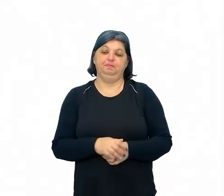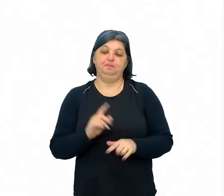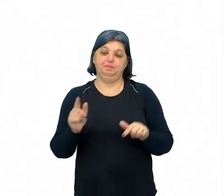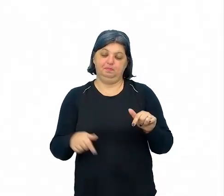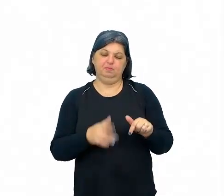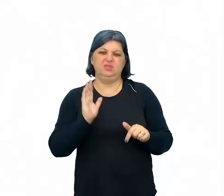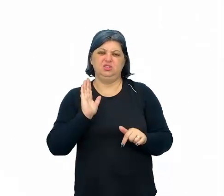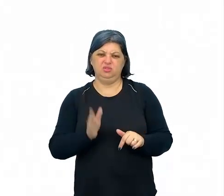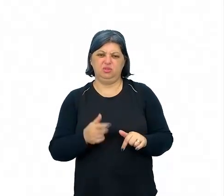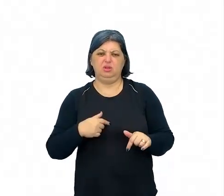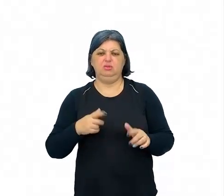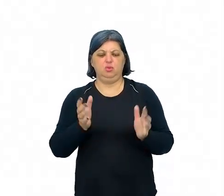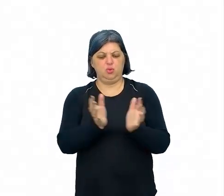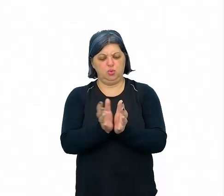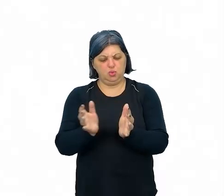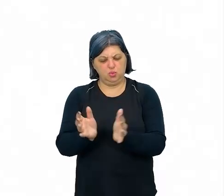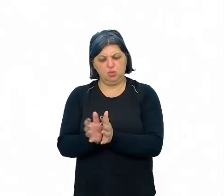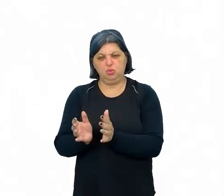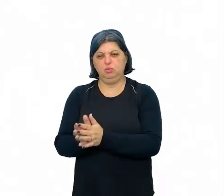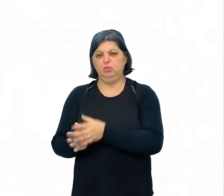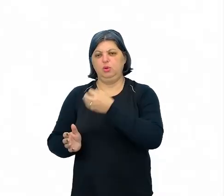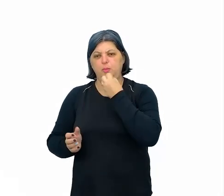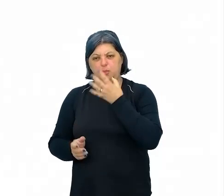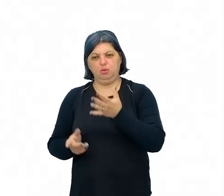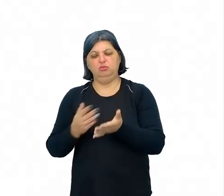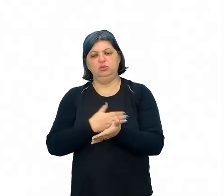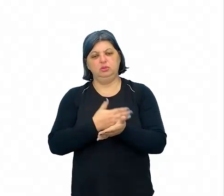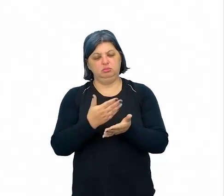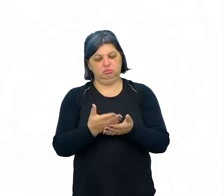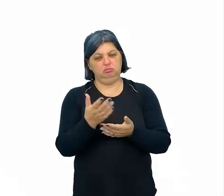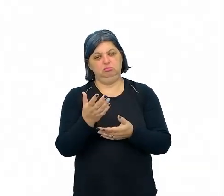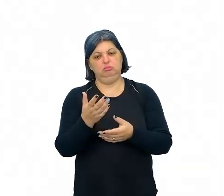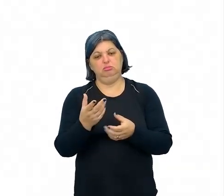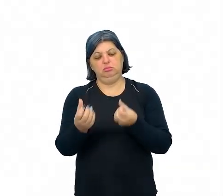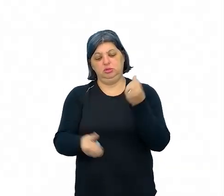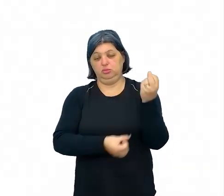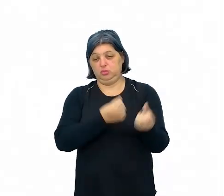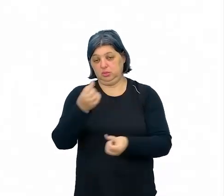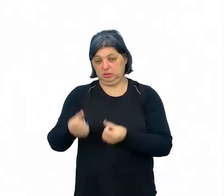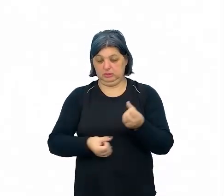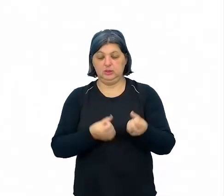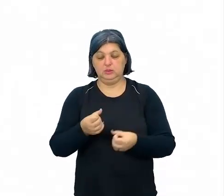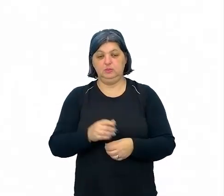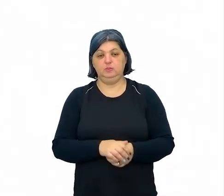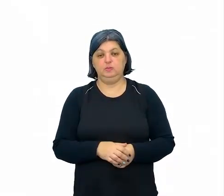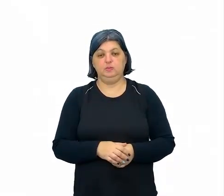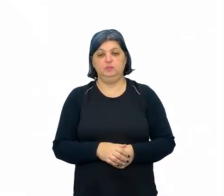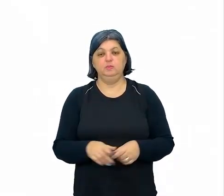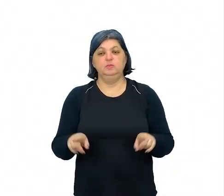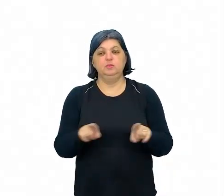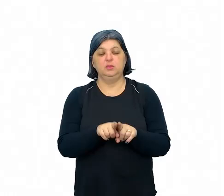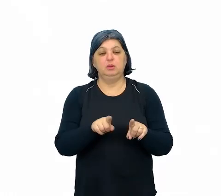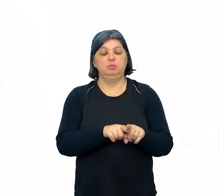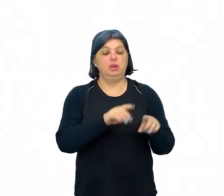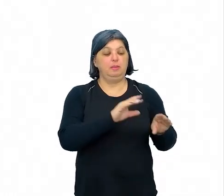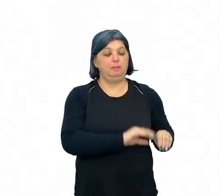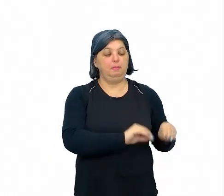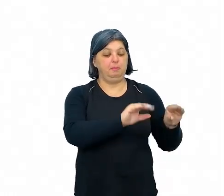grupos produtivos, que a gente vem falando desde o início do nosso semestre, por rotação por